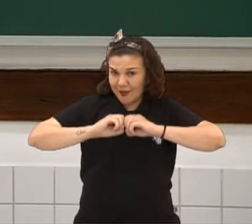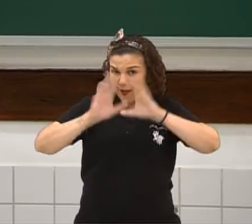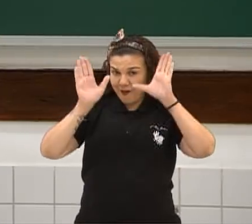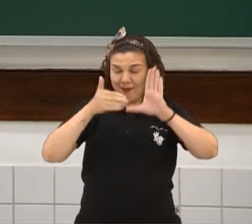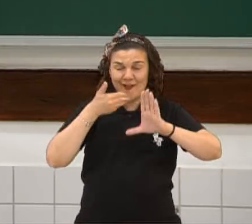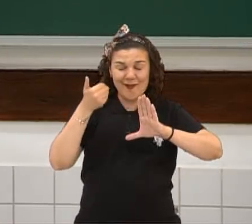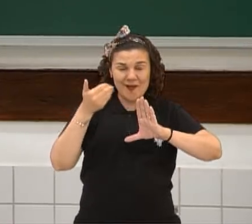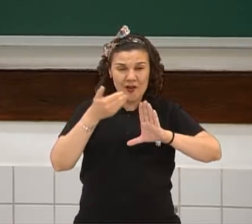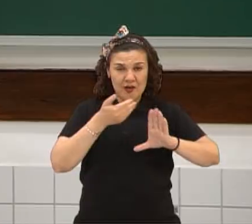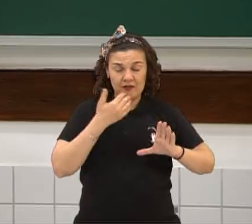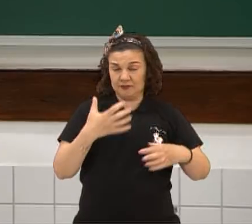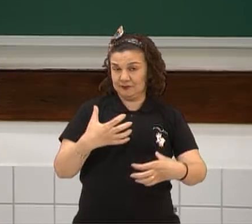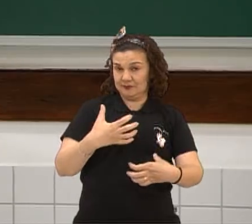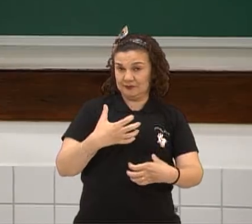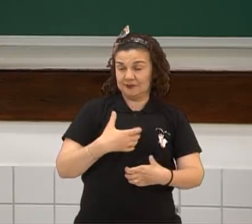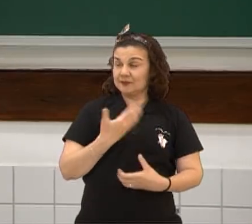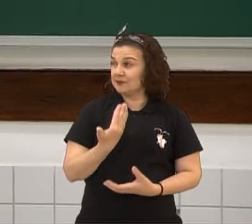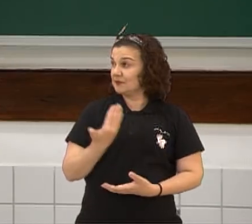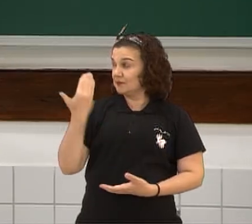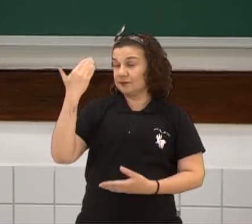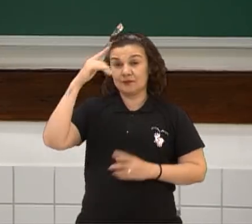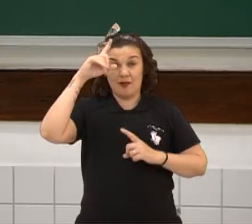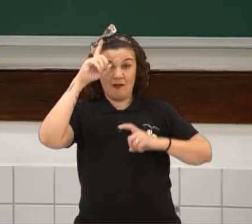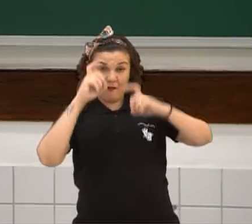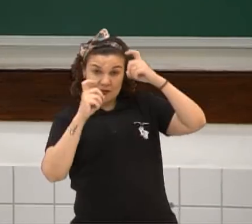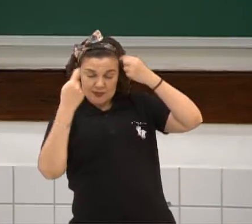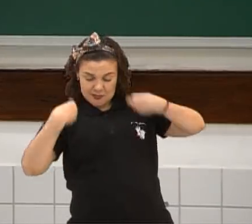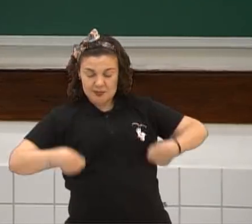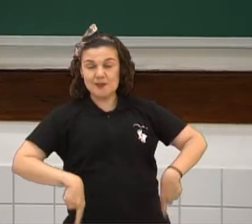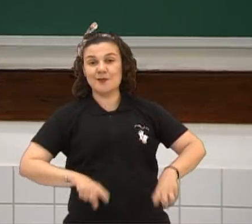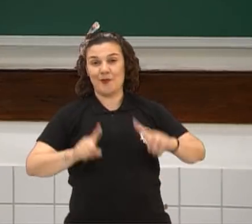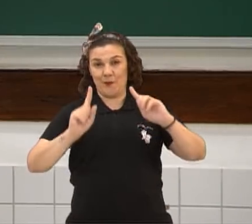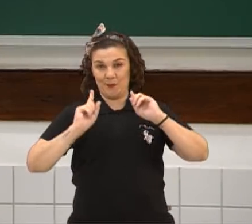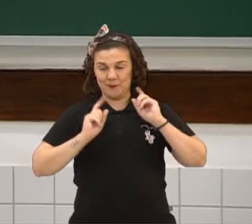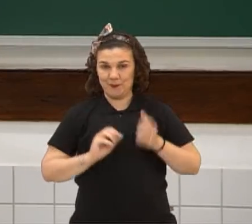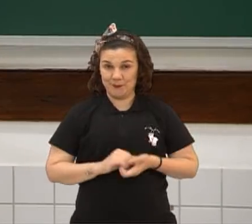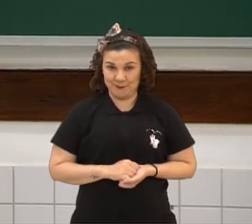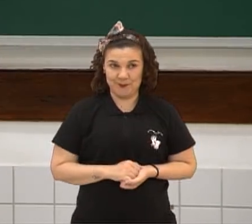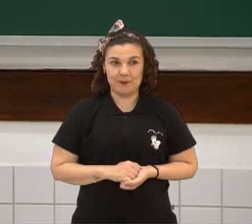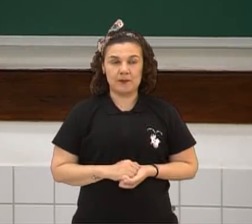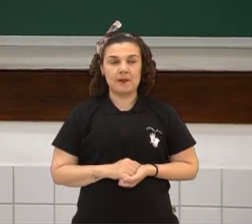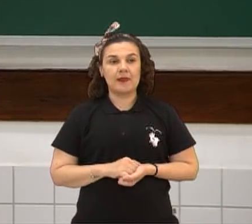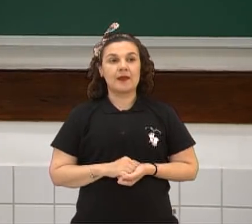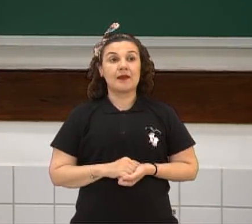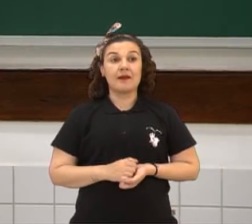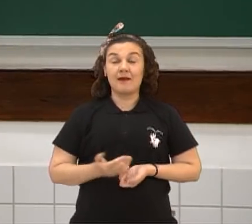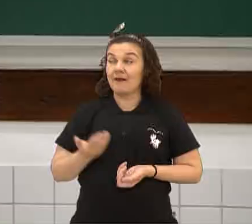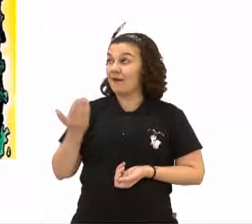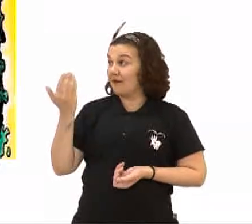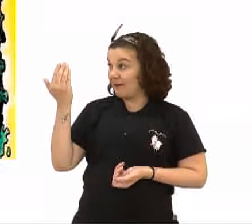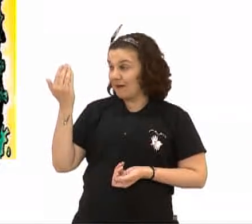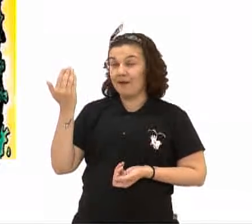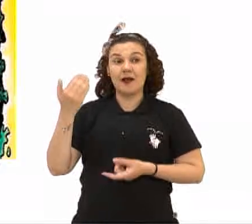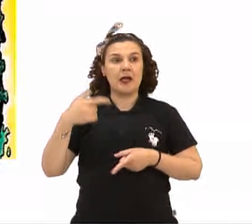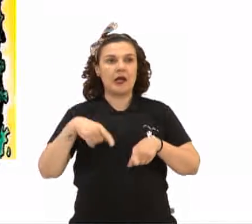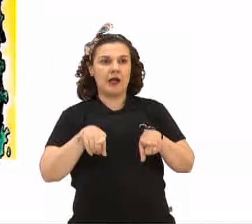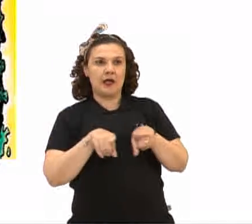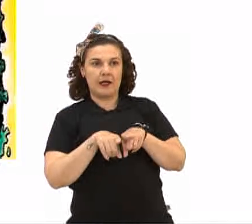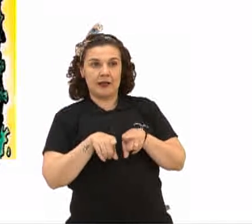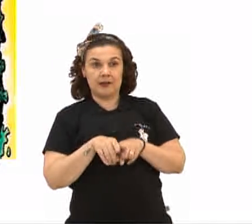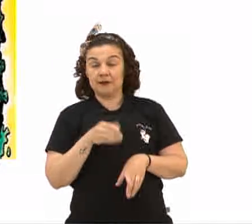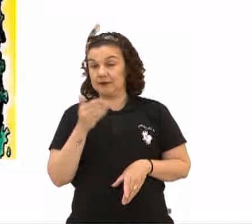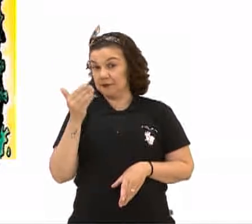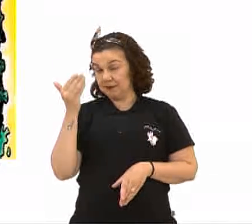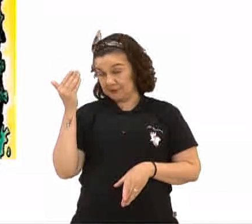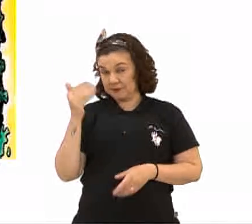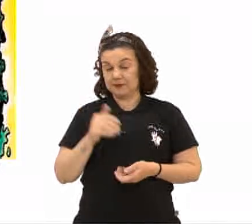fácil esta situação aqui através dessas expressões faciais e corporais. Aqui também temos